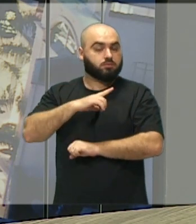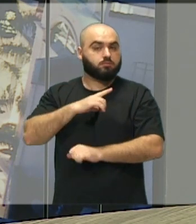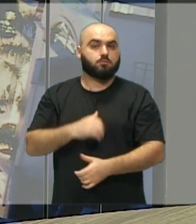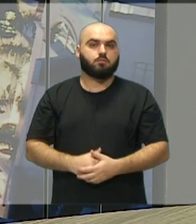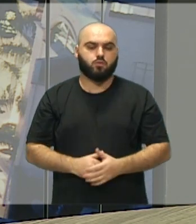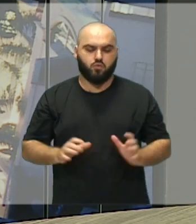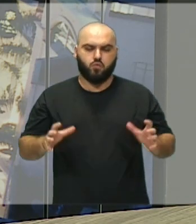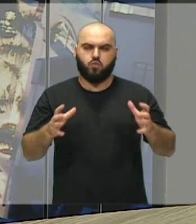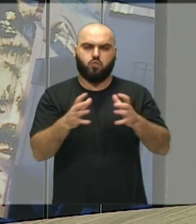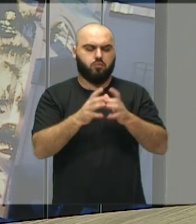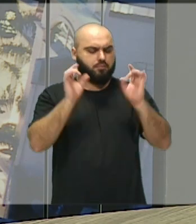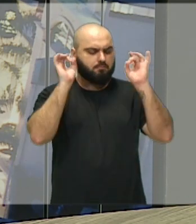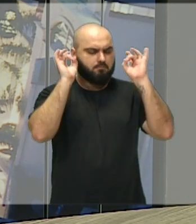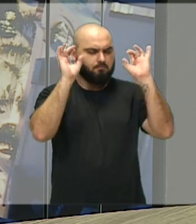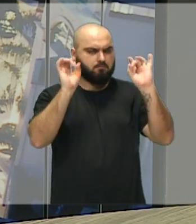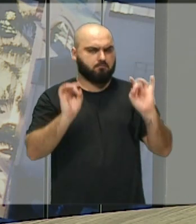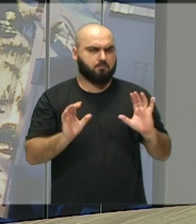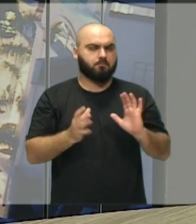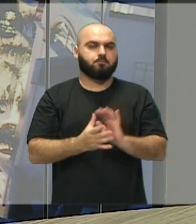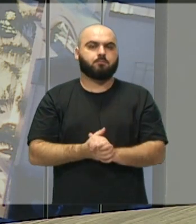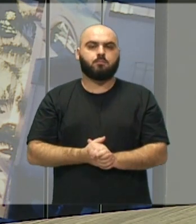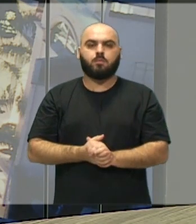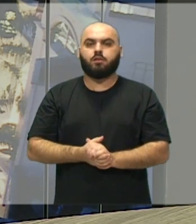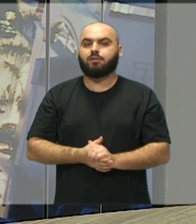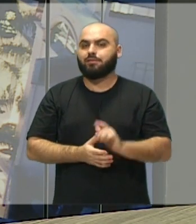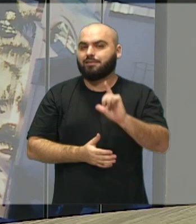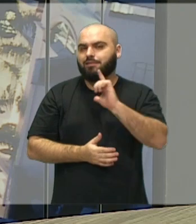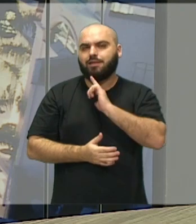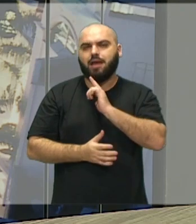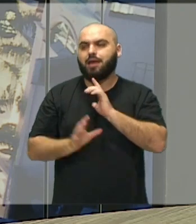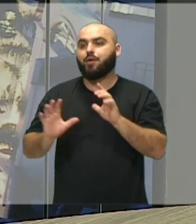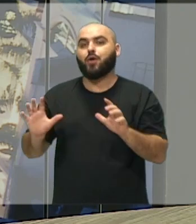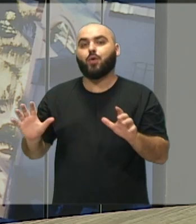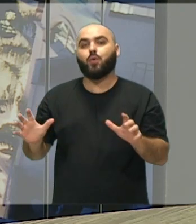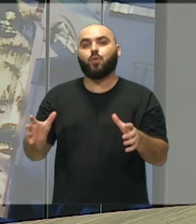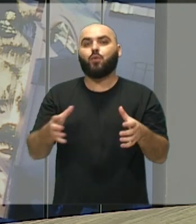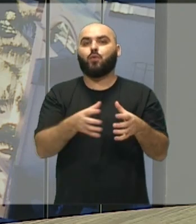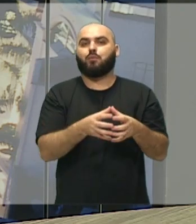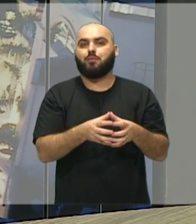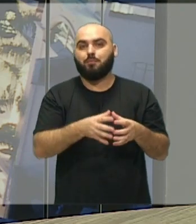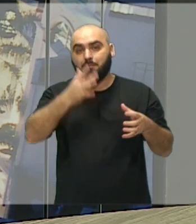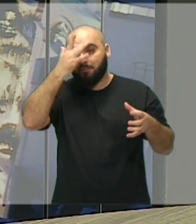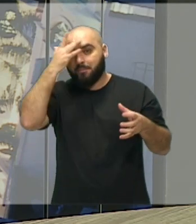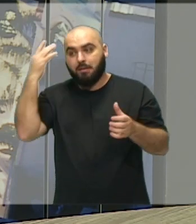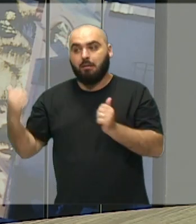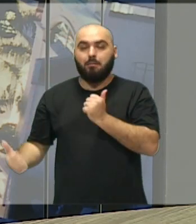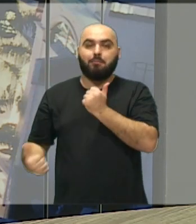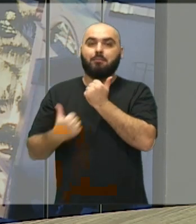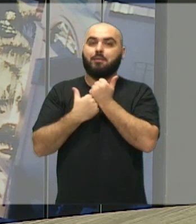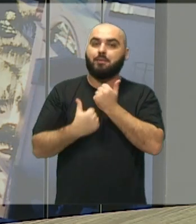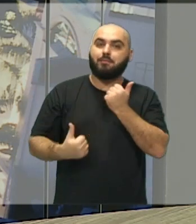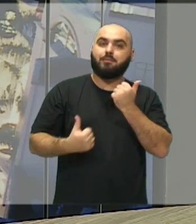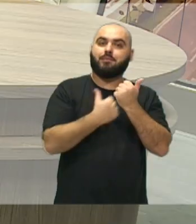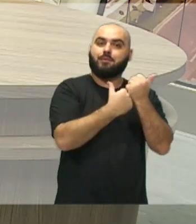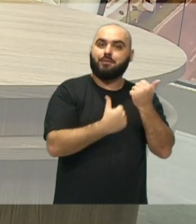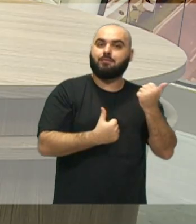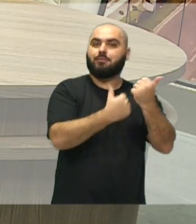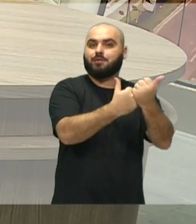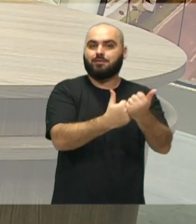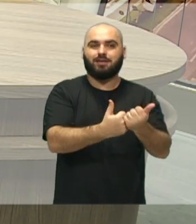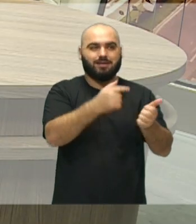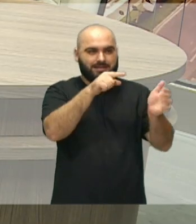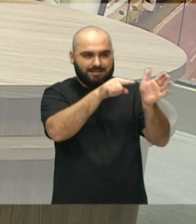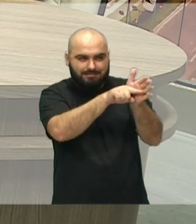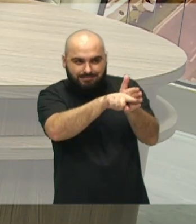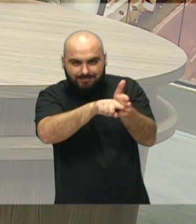bem especializada. A gente tem toda uma rede de pessoas que dão apoio também, de consultores. Então,